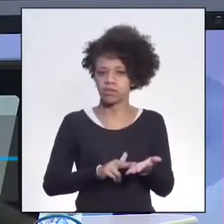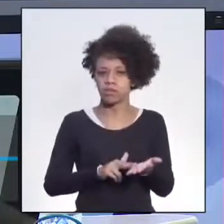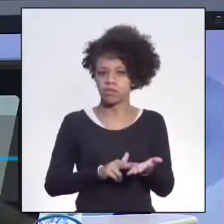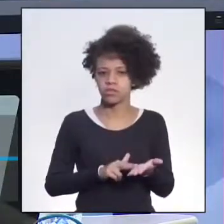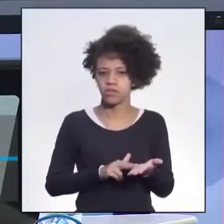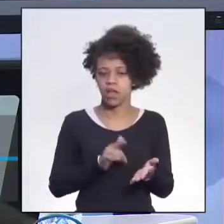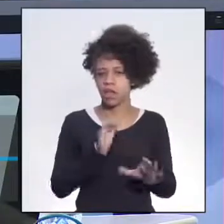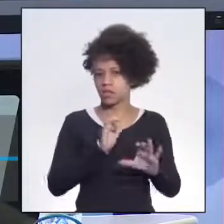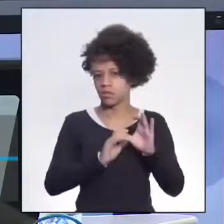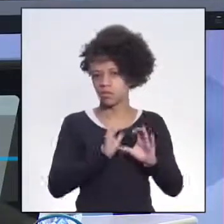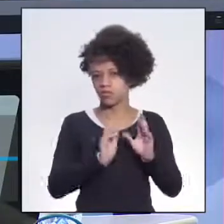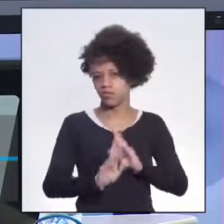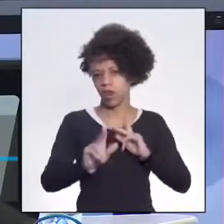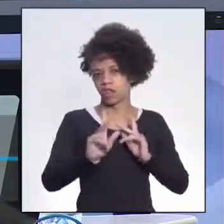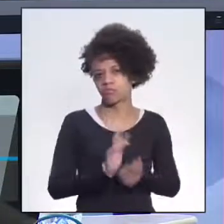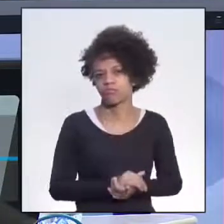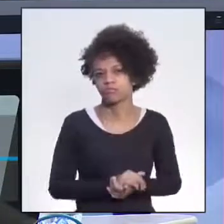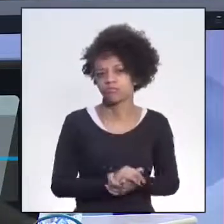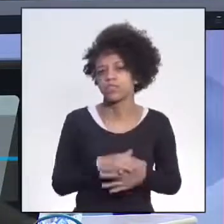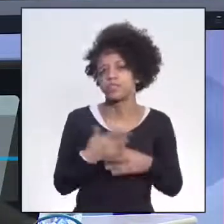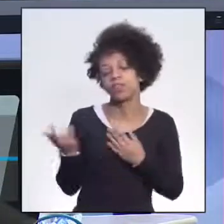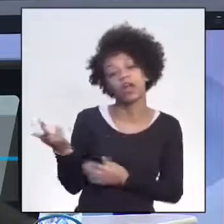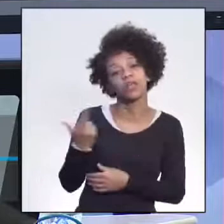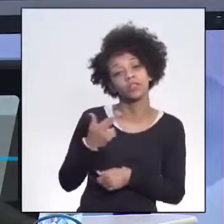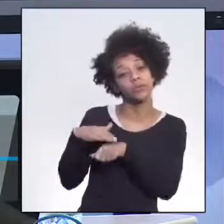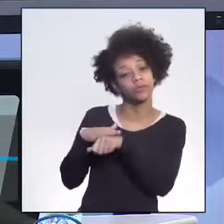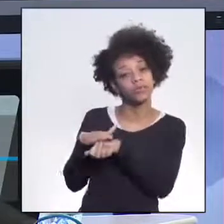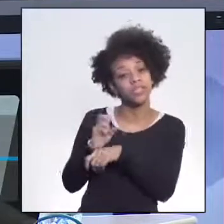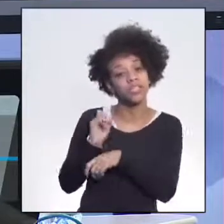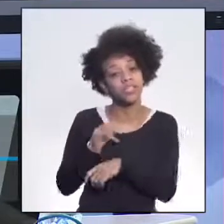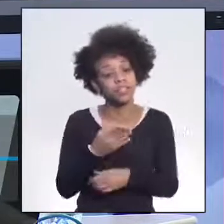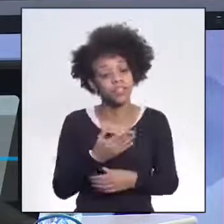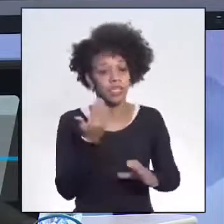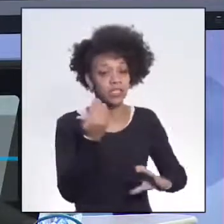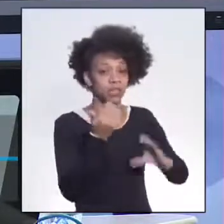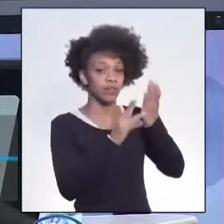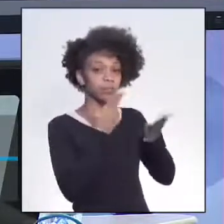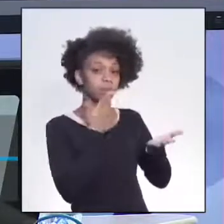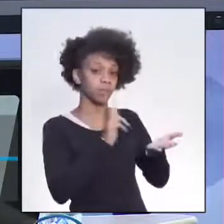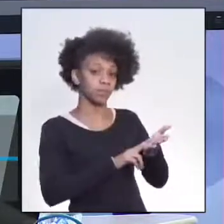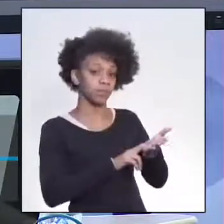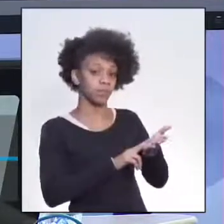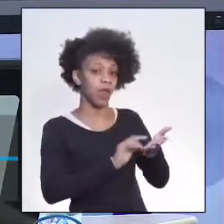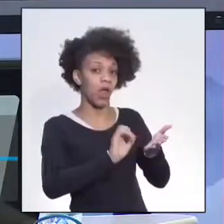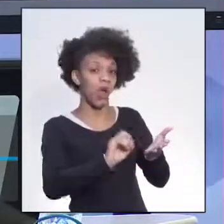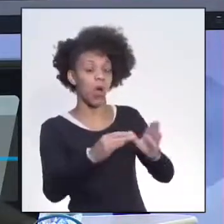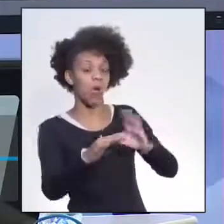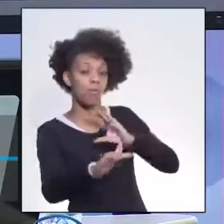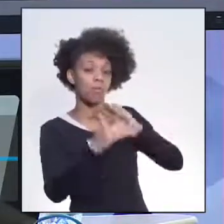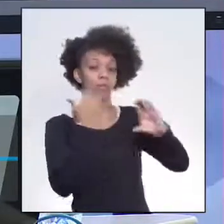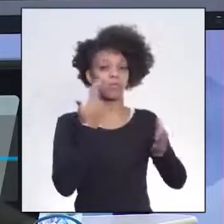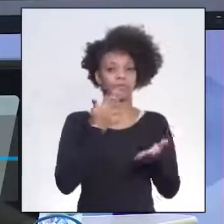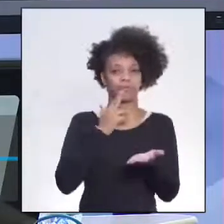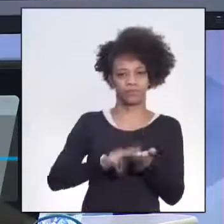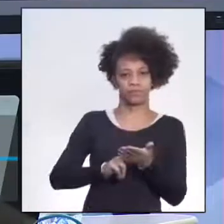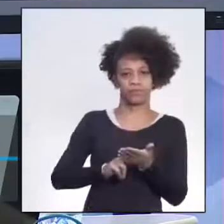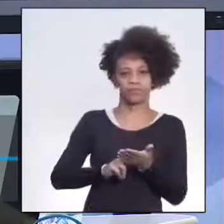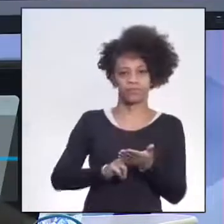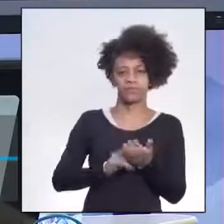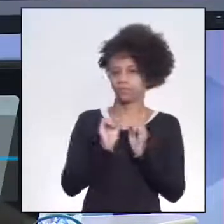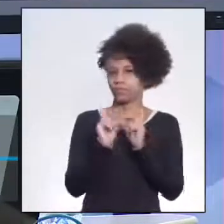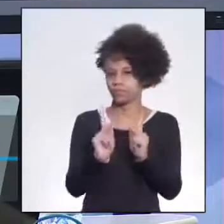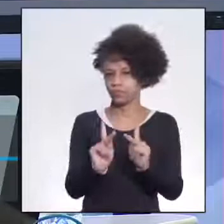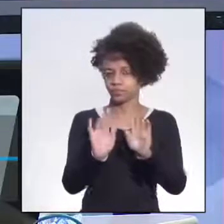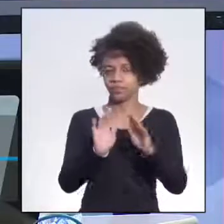meio de comunicação? Então, respondam aí no chat se vocês já mandaram ou receberam uma carta. Tá,